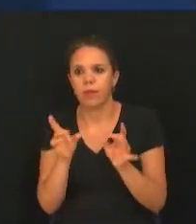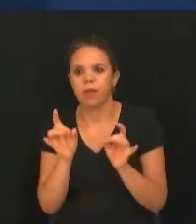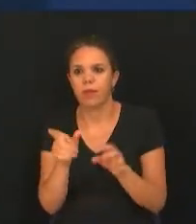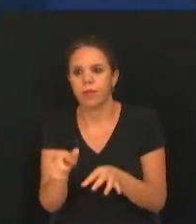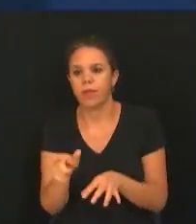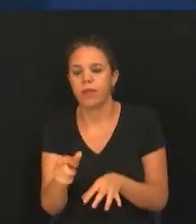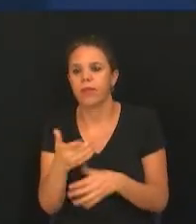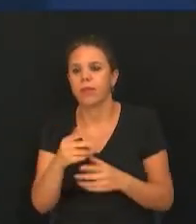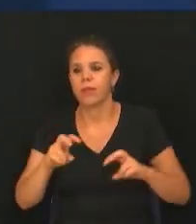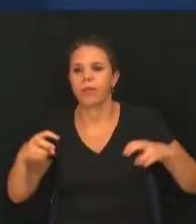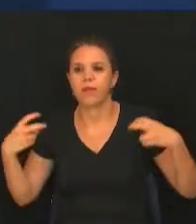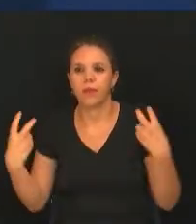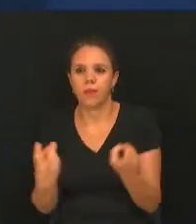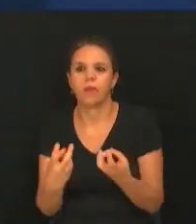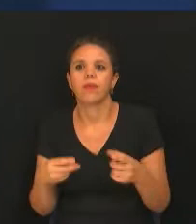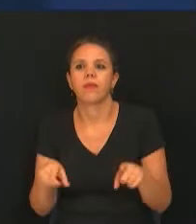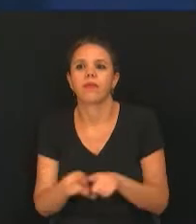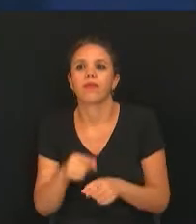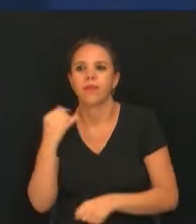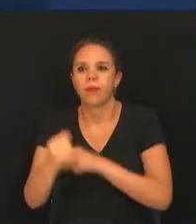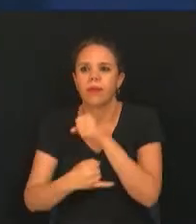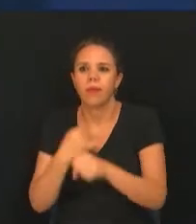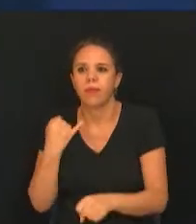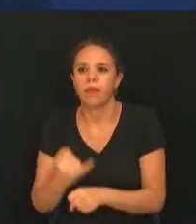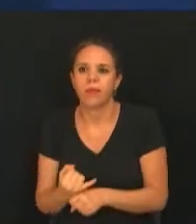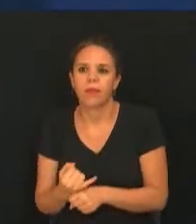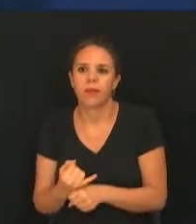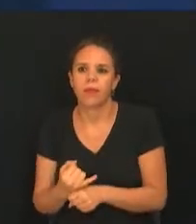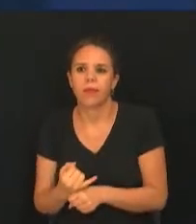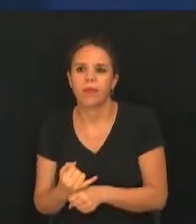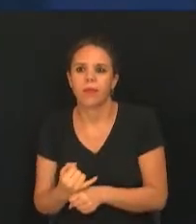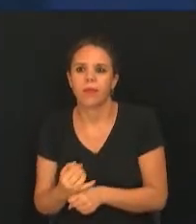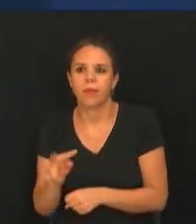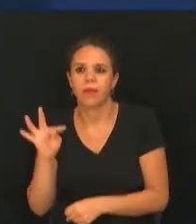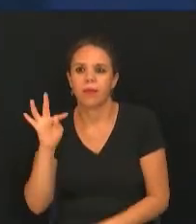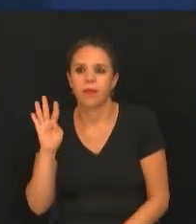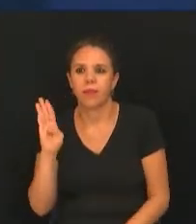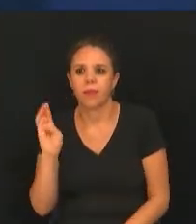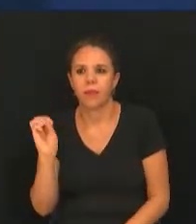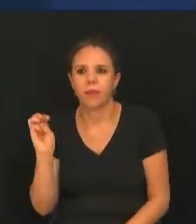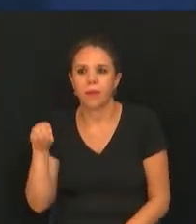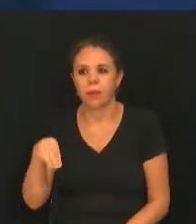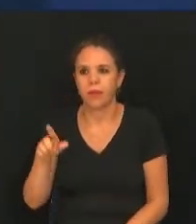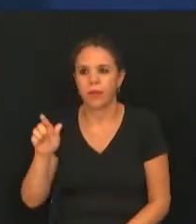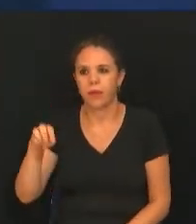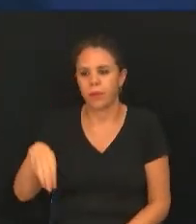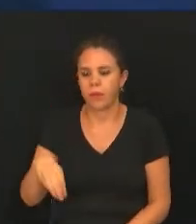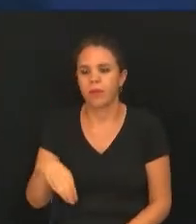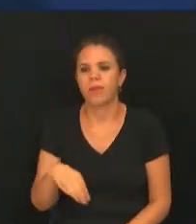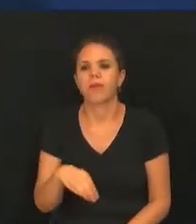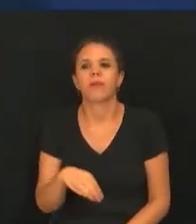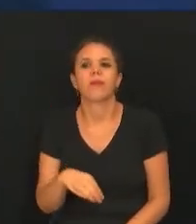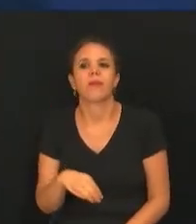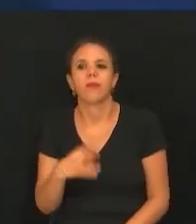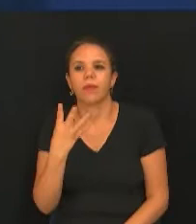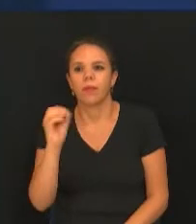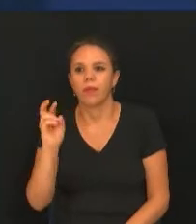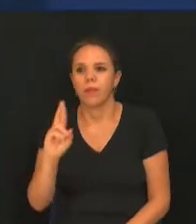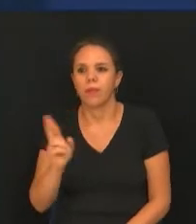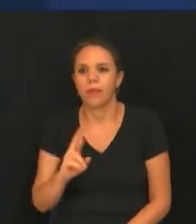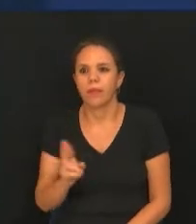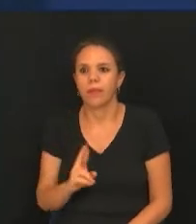do estádio e também pela internet. Tobogã e cabeceira sul custam R$ 40 e